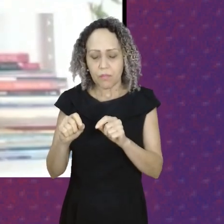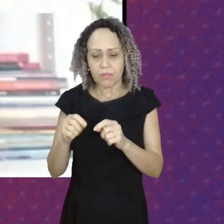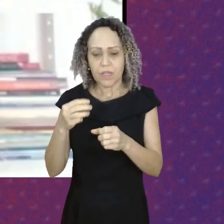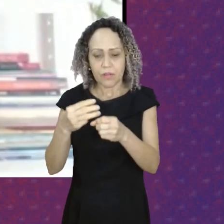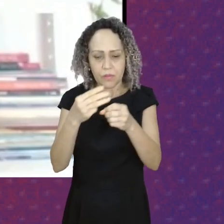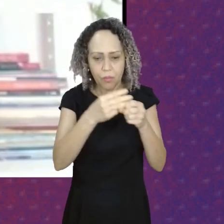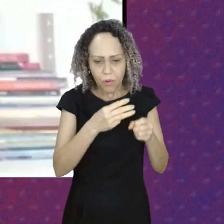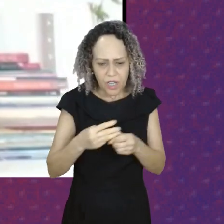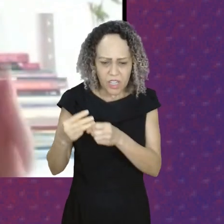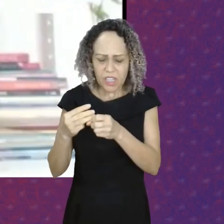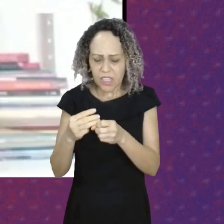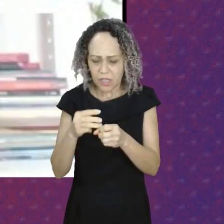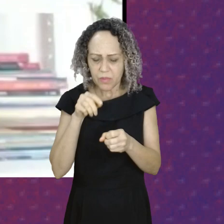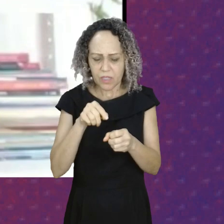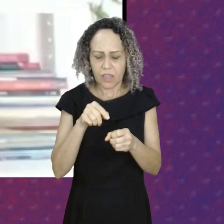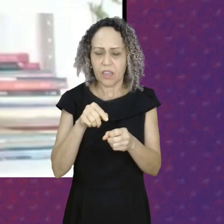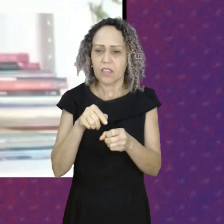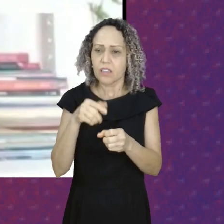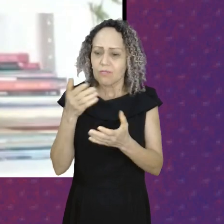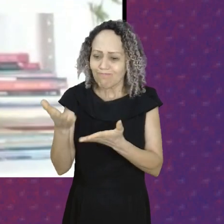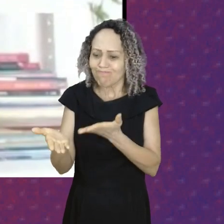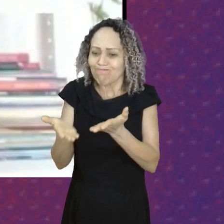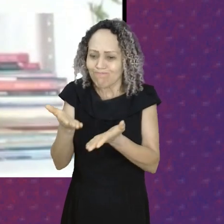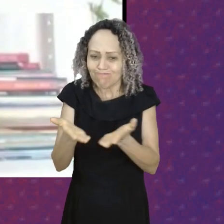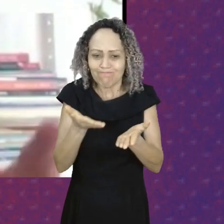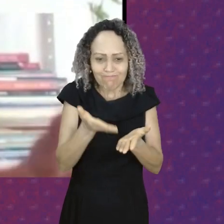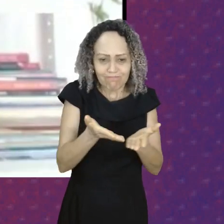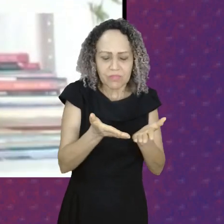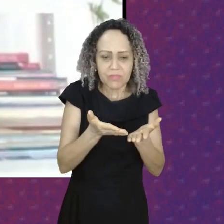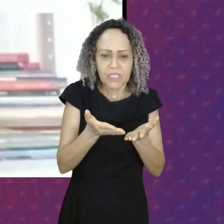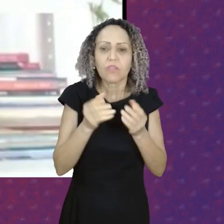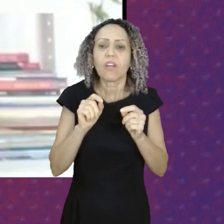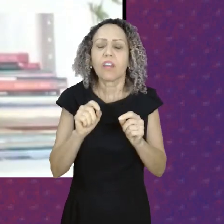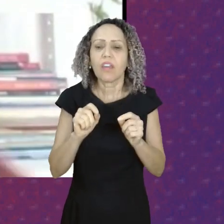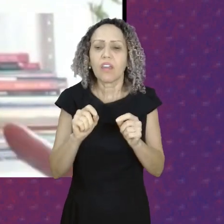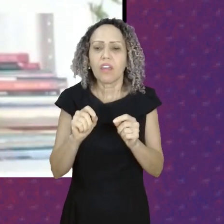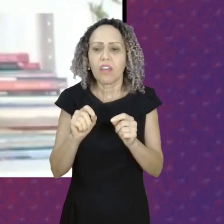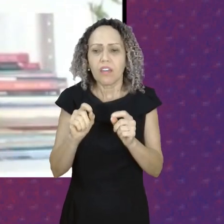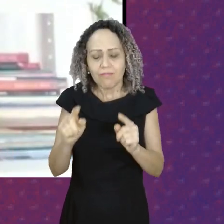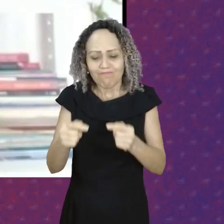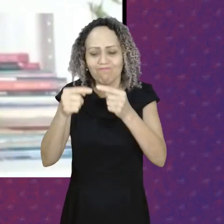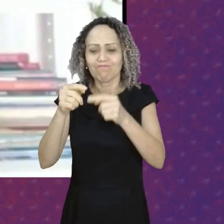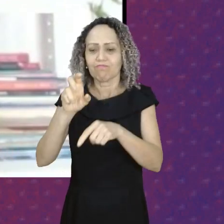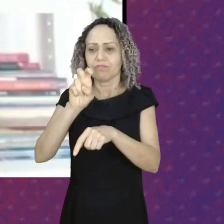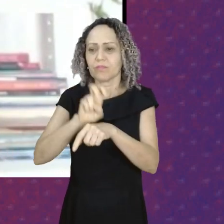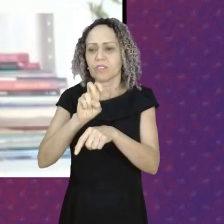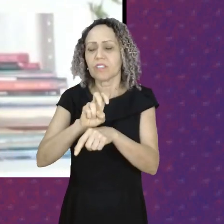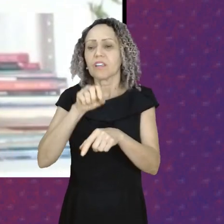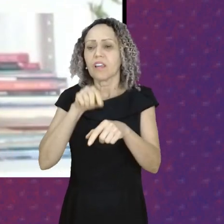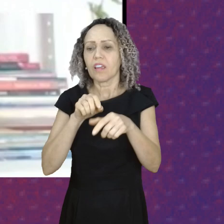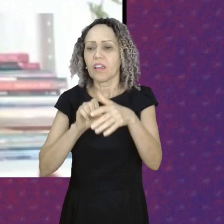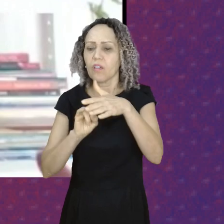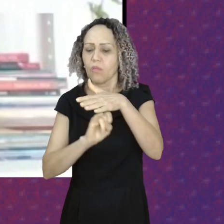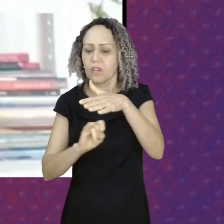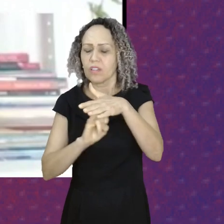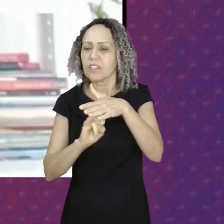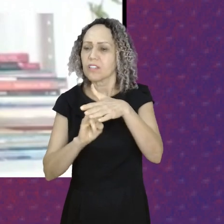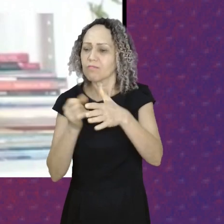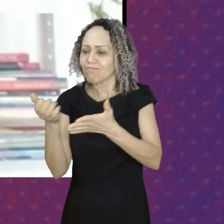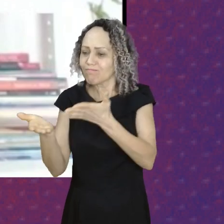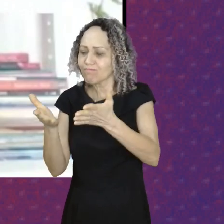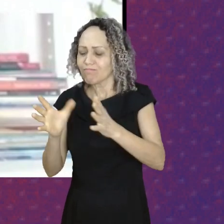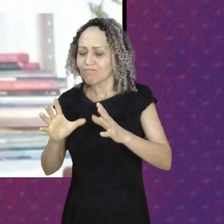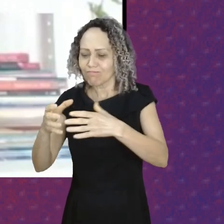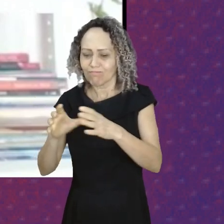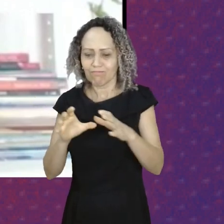atendimento dentro daquele padrão, né, da creche como uma instituição de atendimento